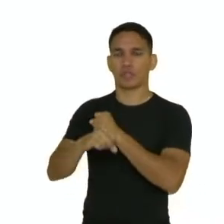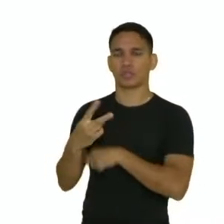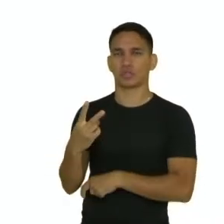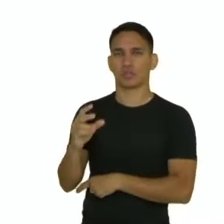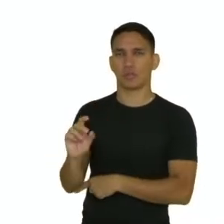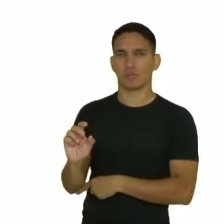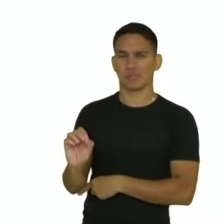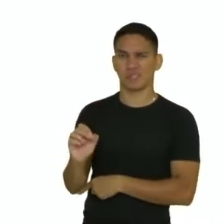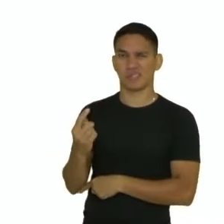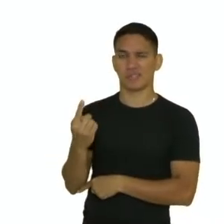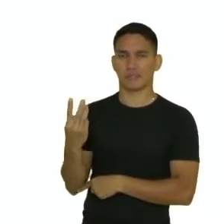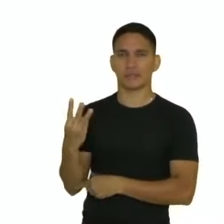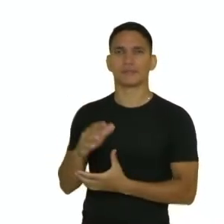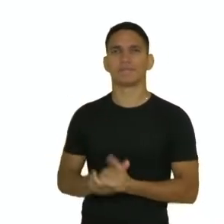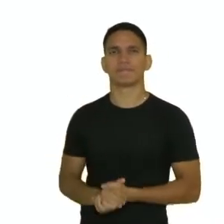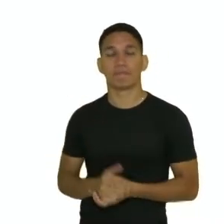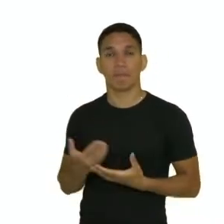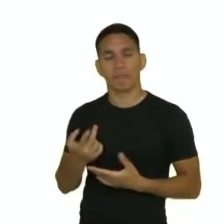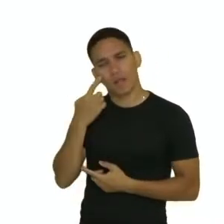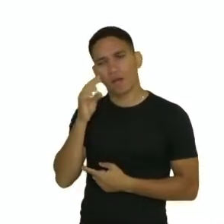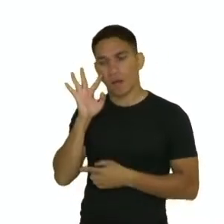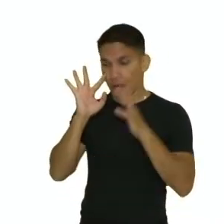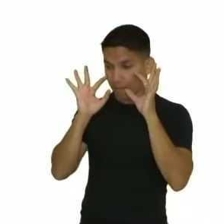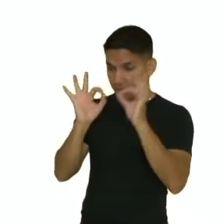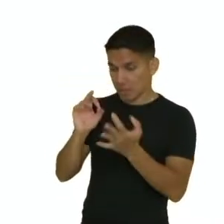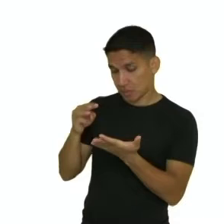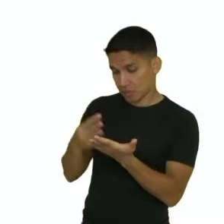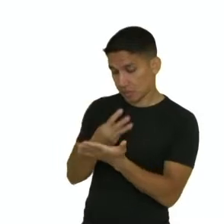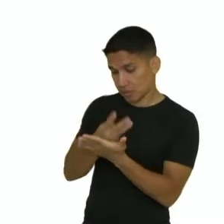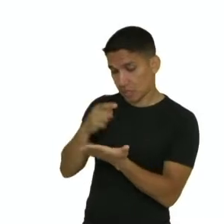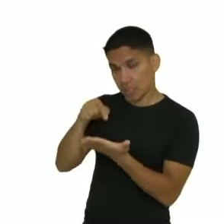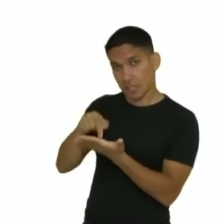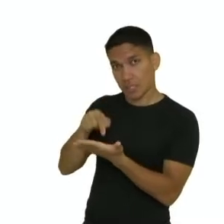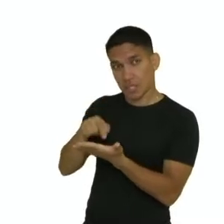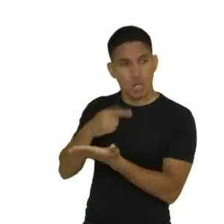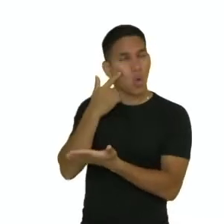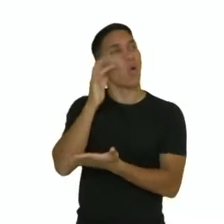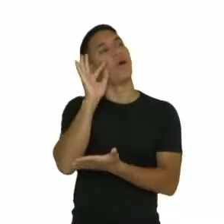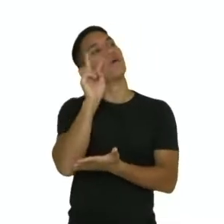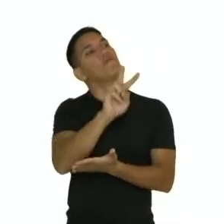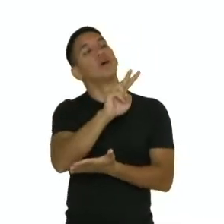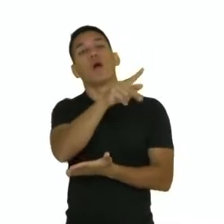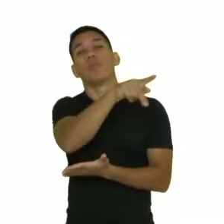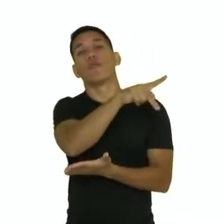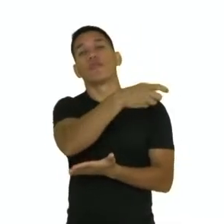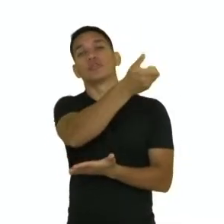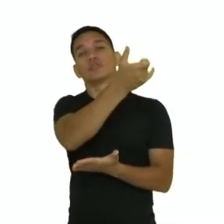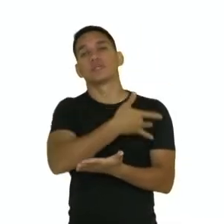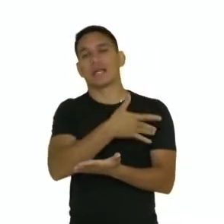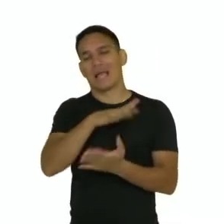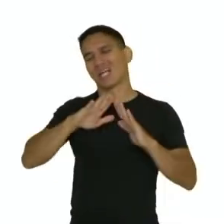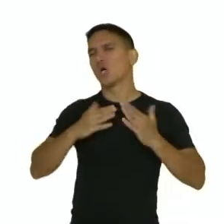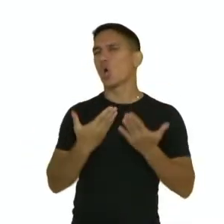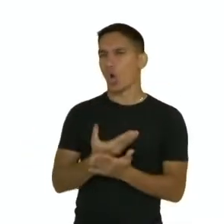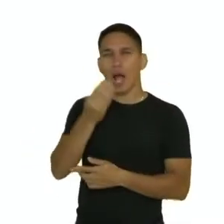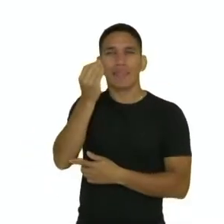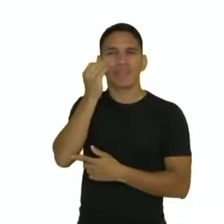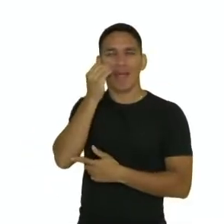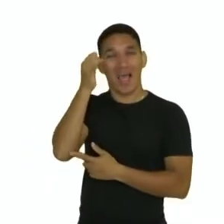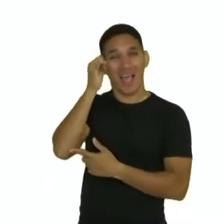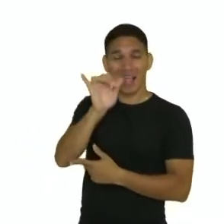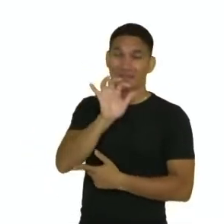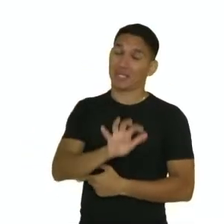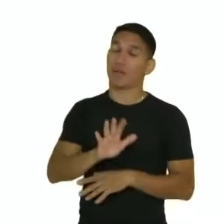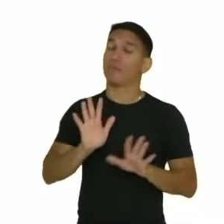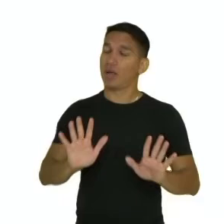do celular e outro nas explicações dos professores. Ainda que as escolas tentem evitar, essa é uma